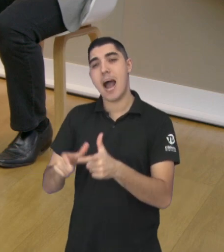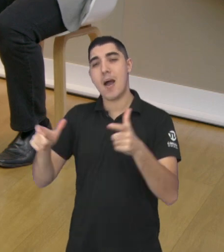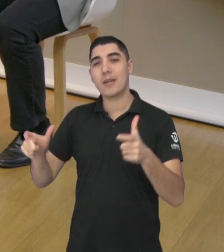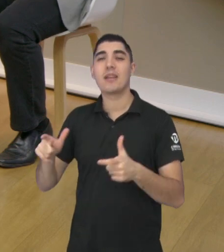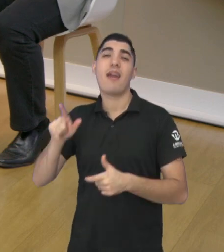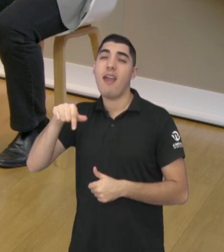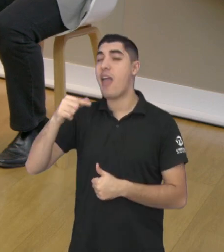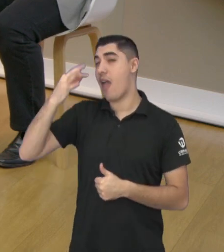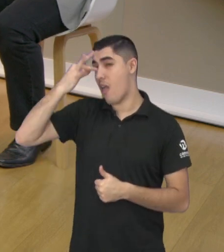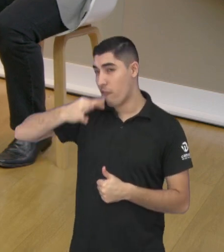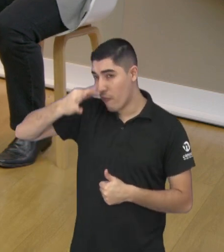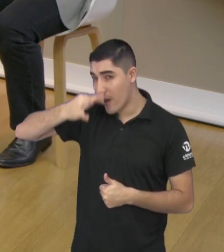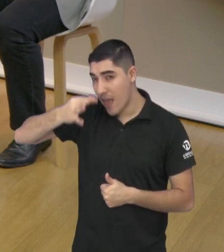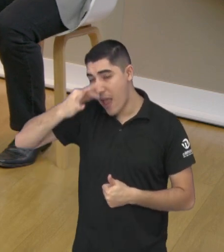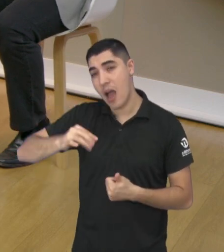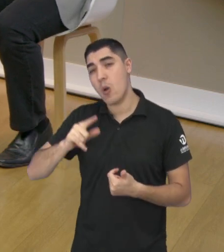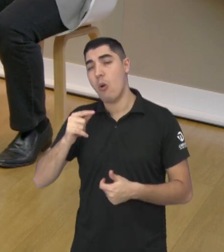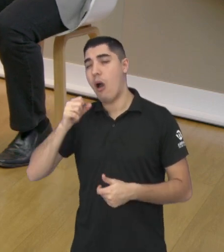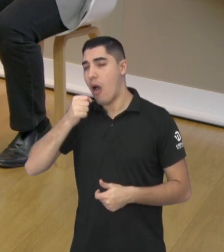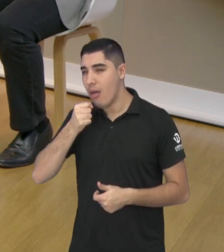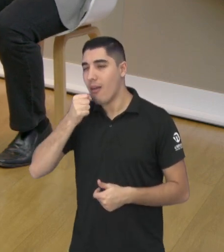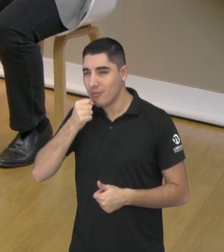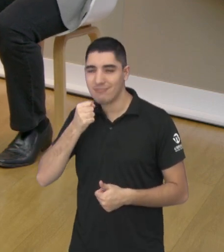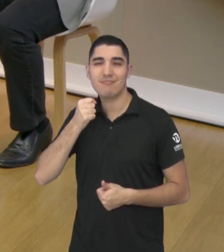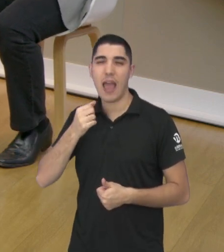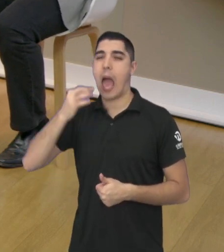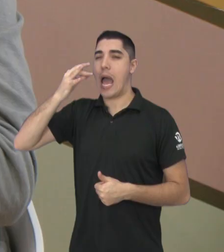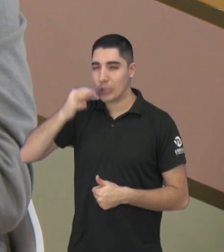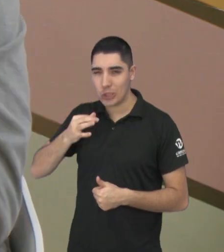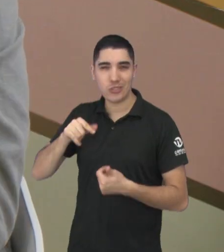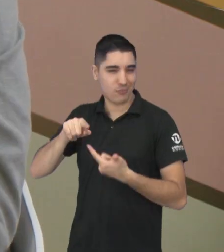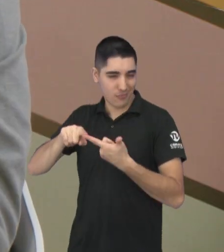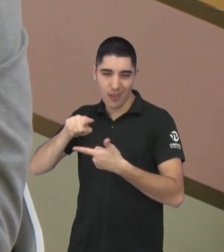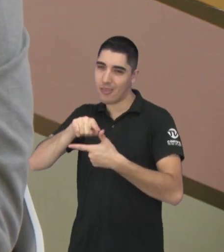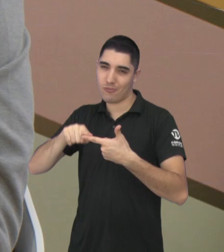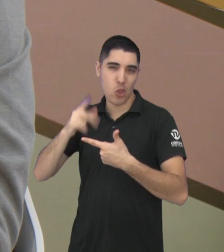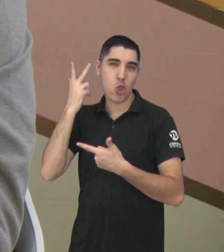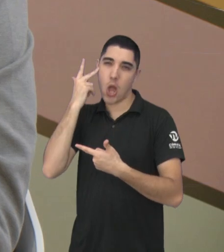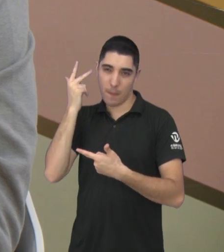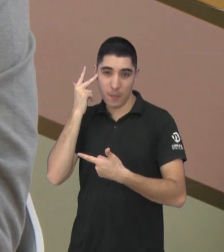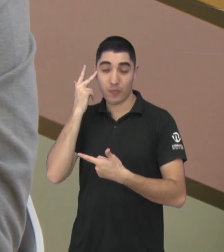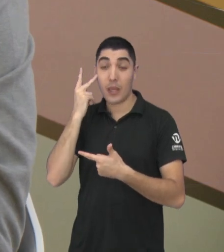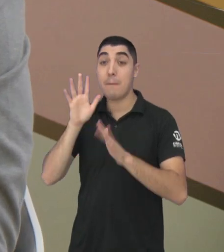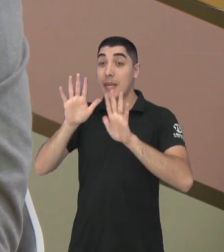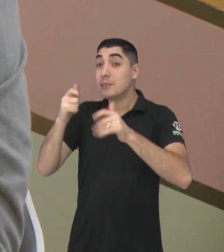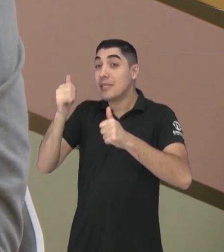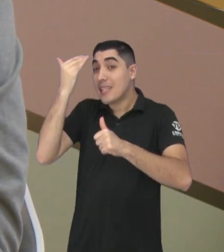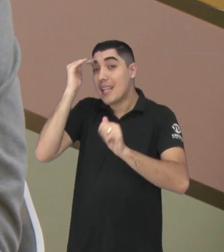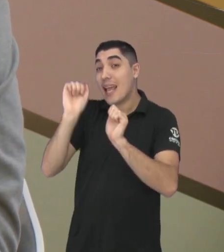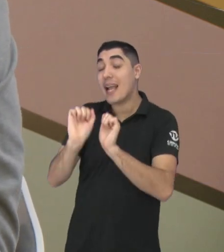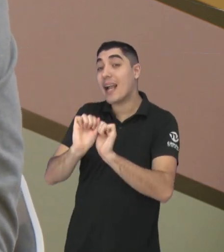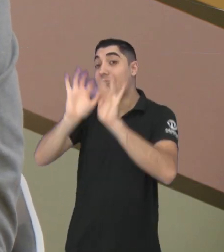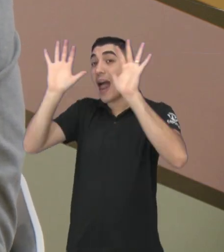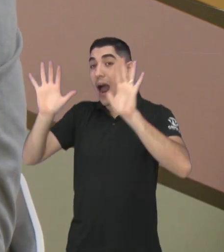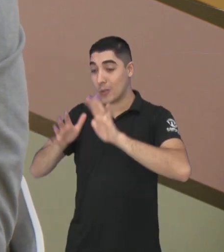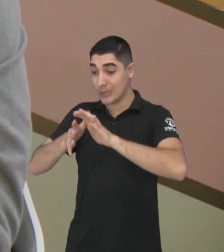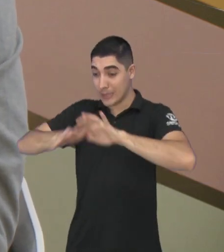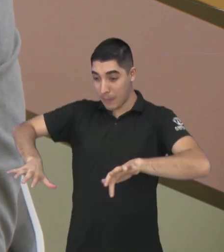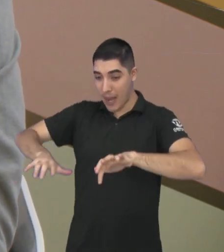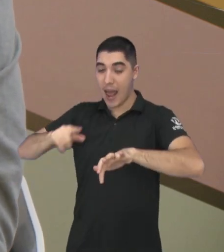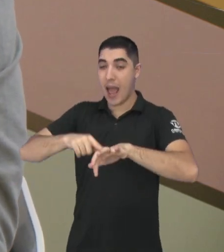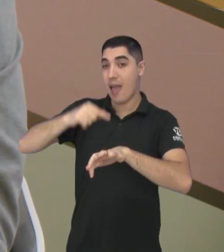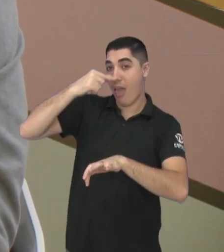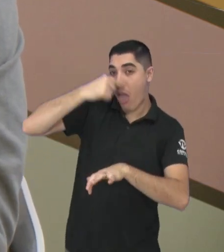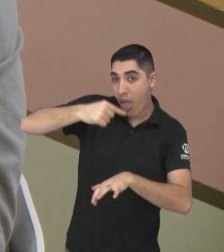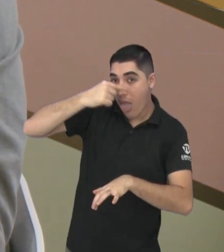chamadas assim de resfriados ou gripes. A gente tem que diferenciar um pouco o que é o joio do trigo.